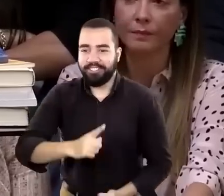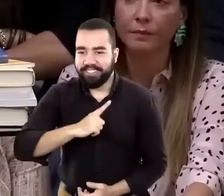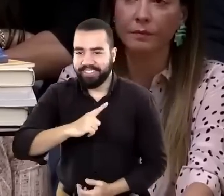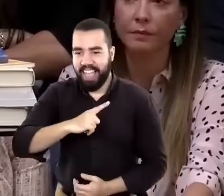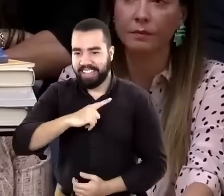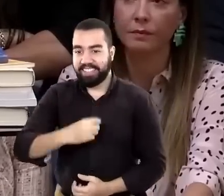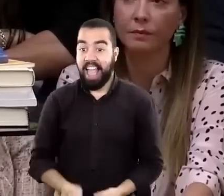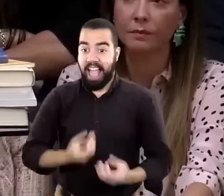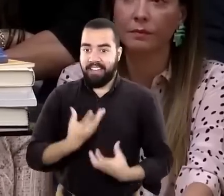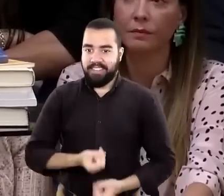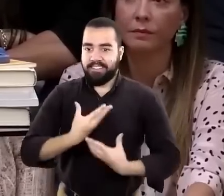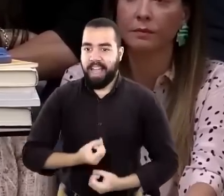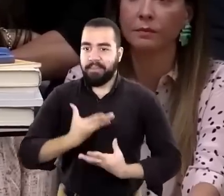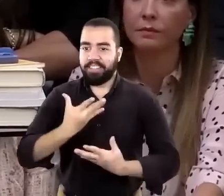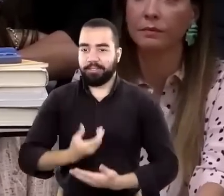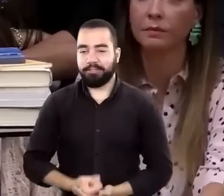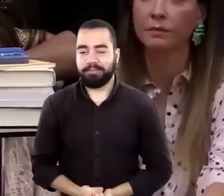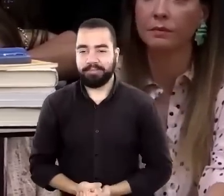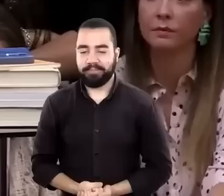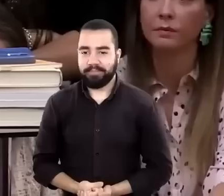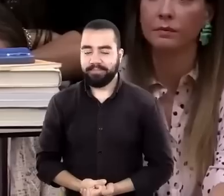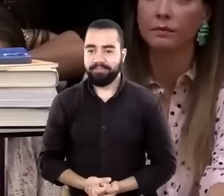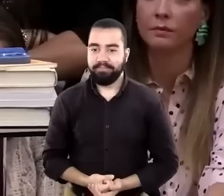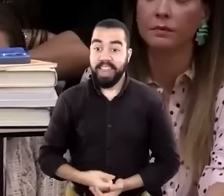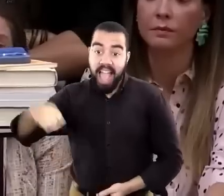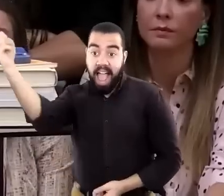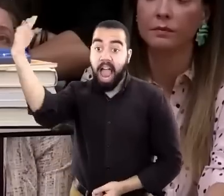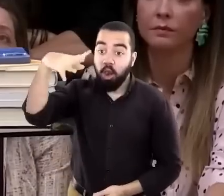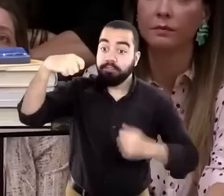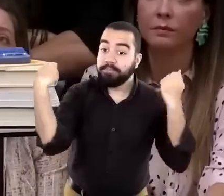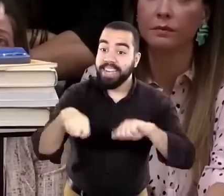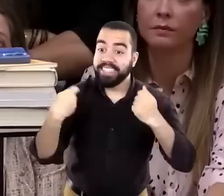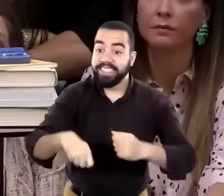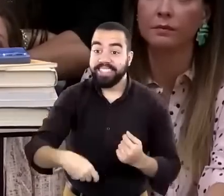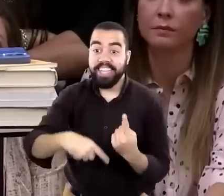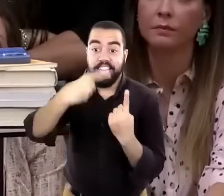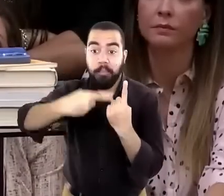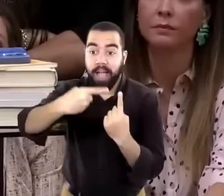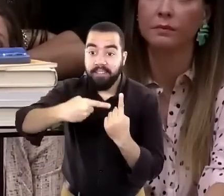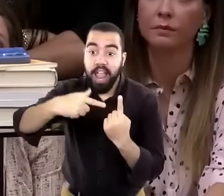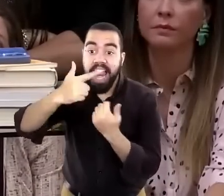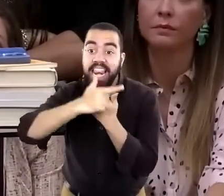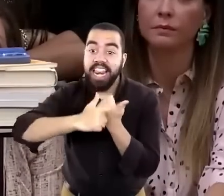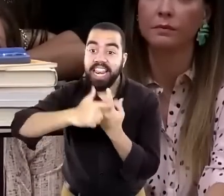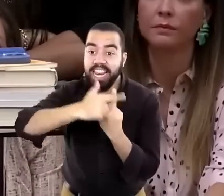luz que brilha em nós, através de nós, precisa de pavios de estopa limpos. É por isso que o sacerdote